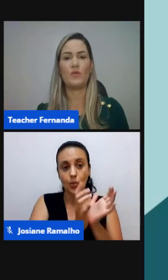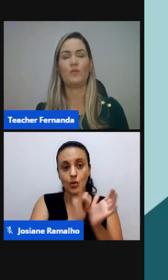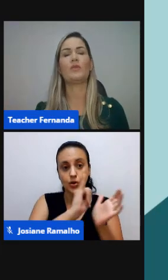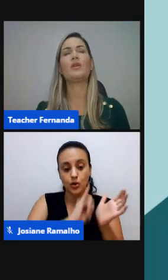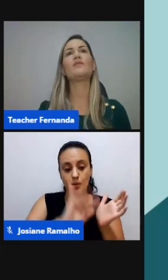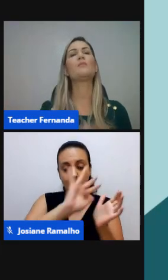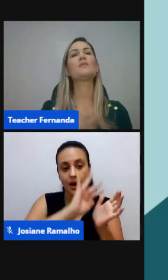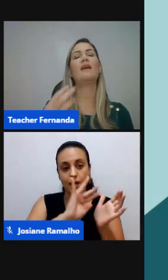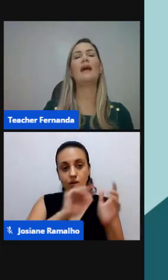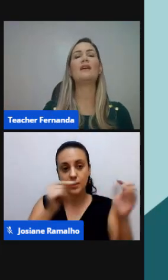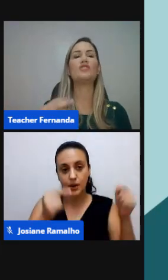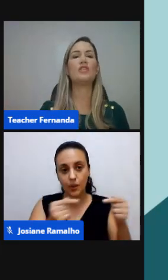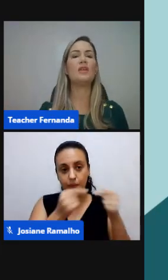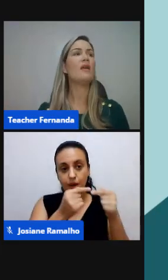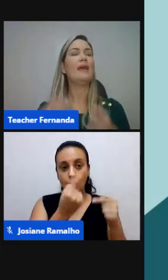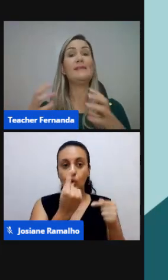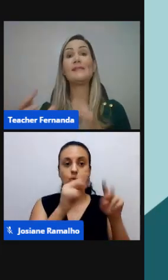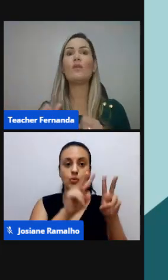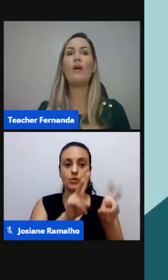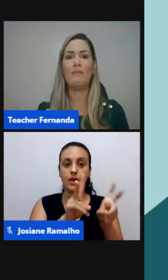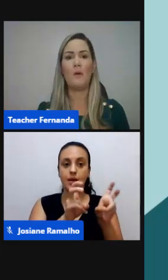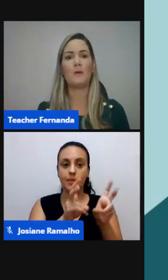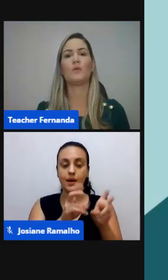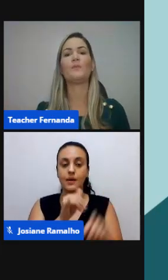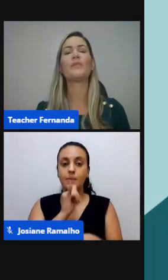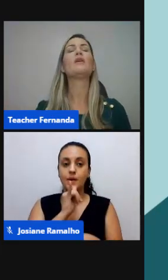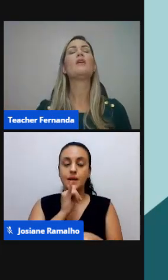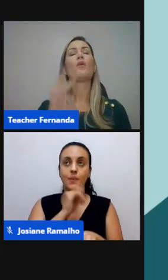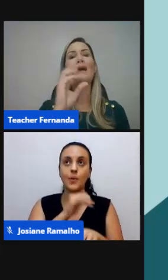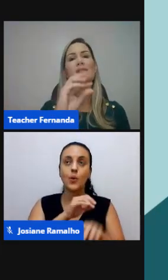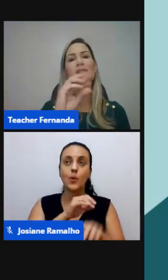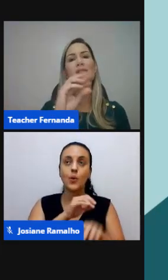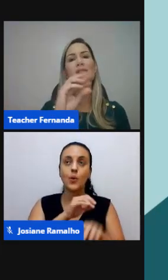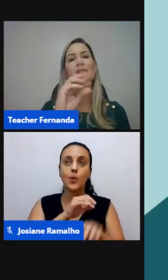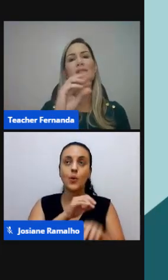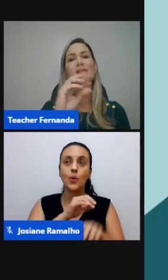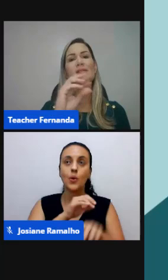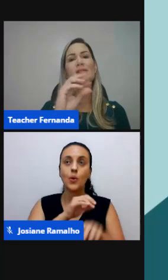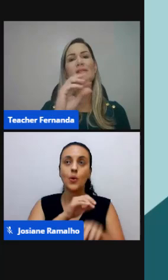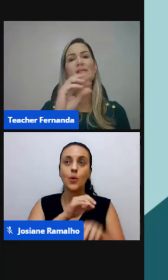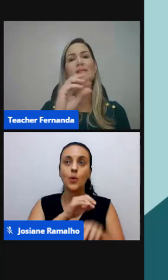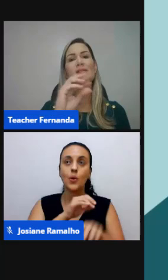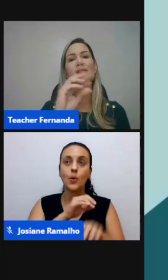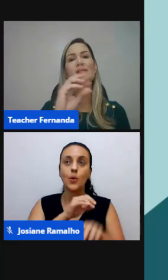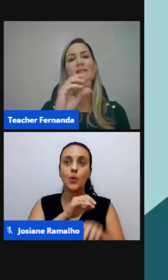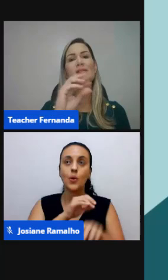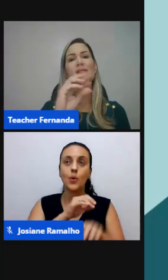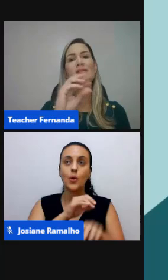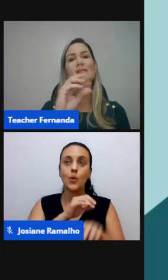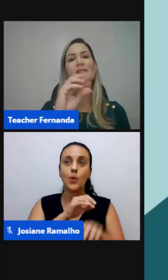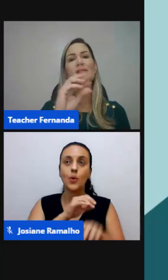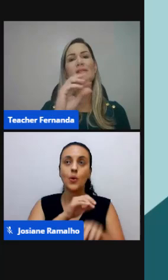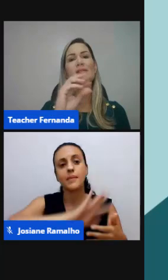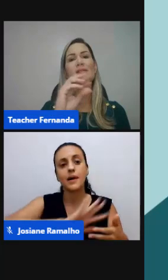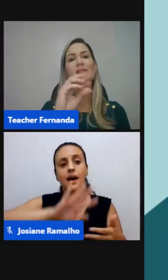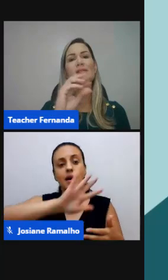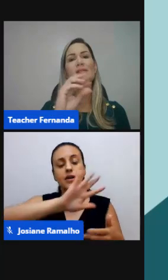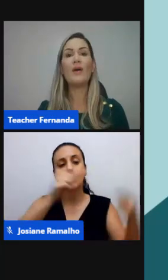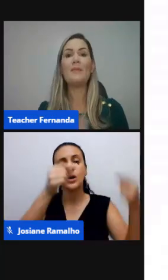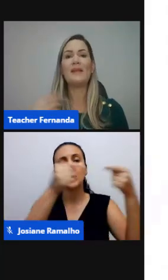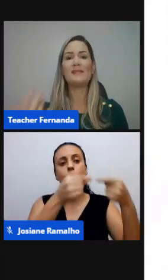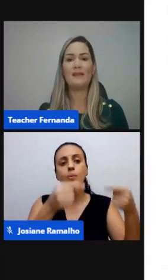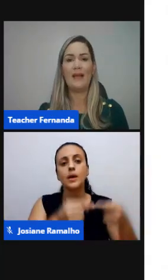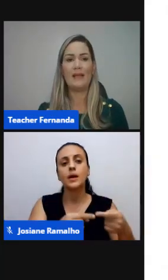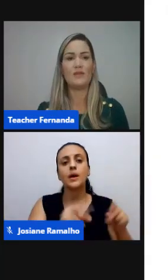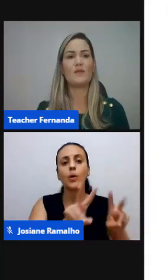determinado assunto. Então, vamos falar de ensino remoto. Quais são os elementos que eu vou utilizar na minha apresentação que